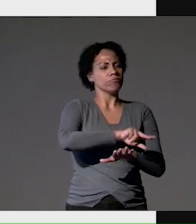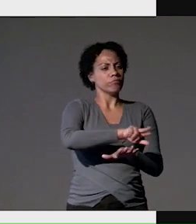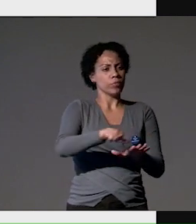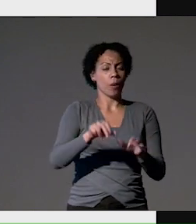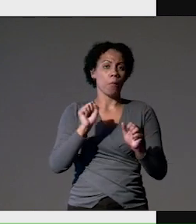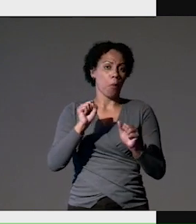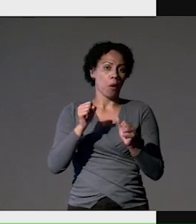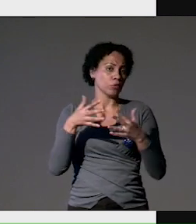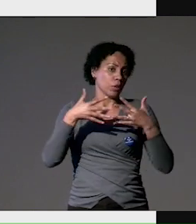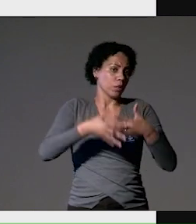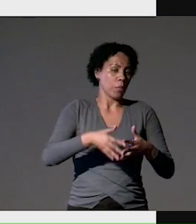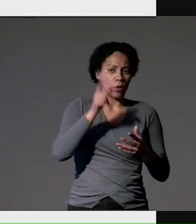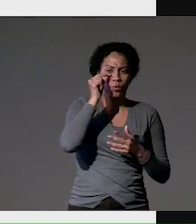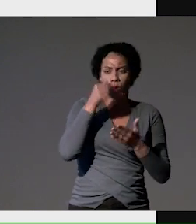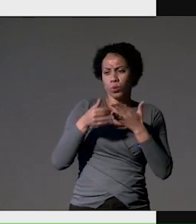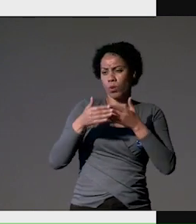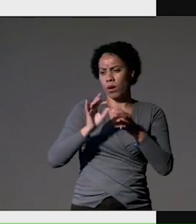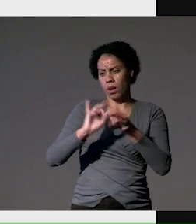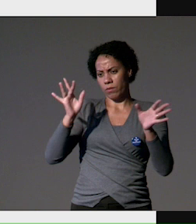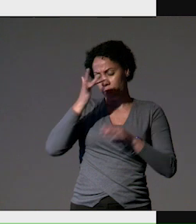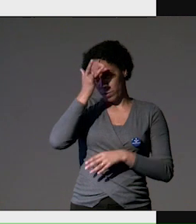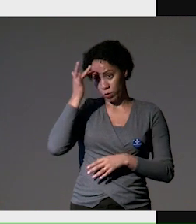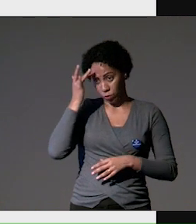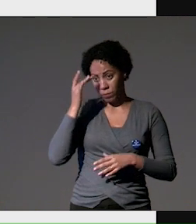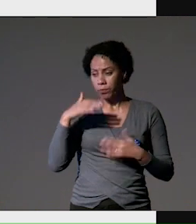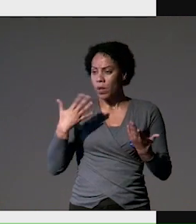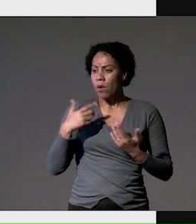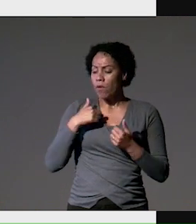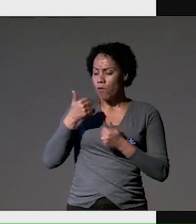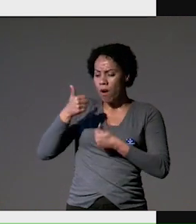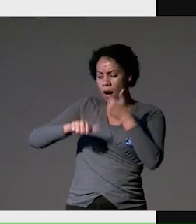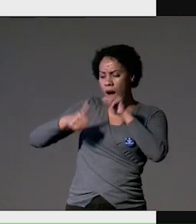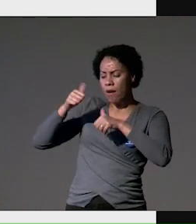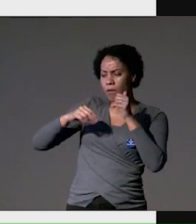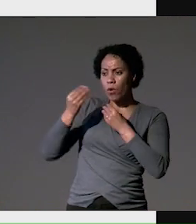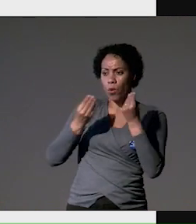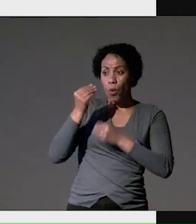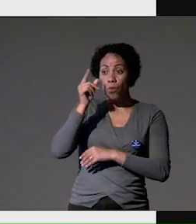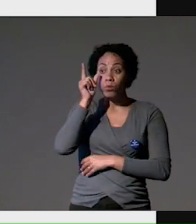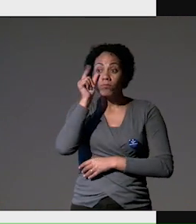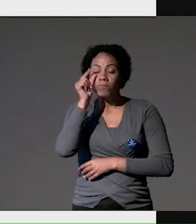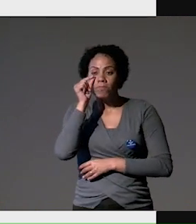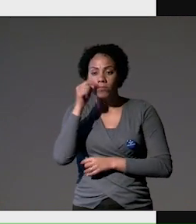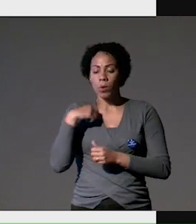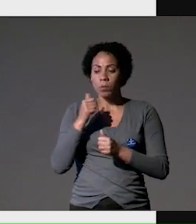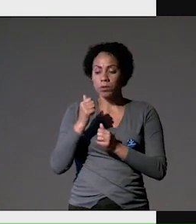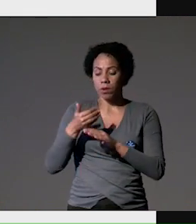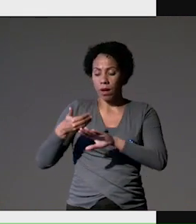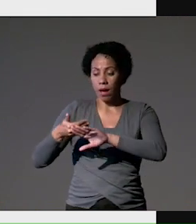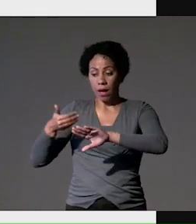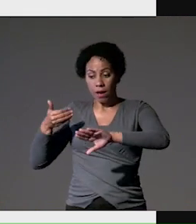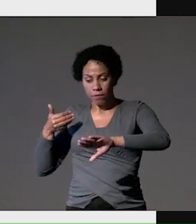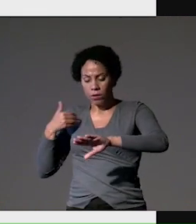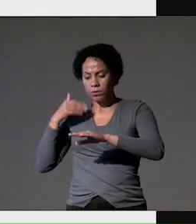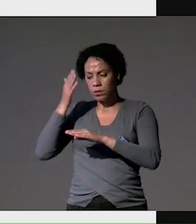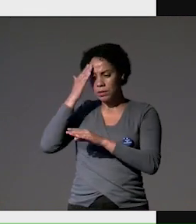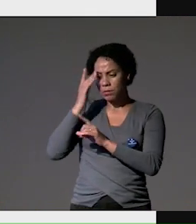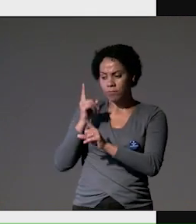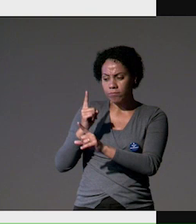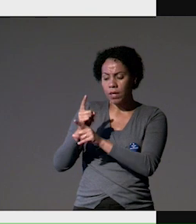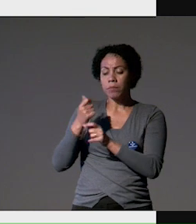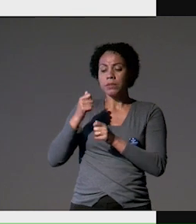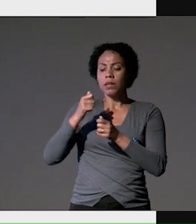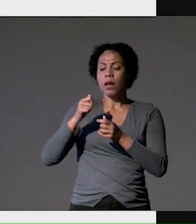no sono de qualquer pessoa. Então, quando vai se avaliar o sono, tem que afastar, identificar e ou afastar